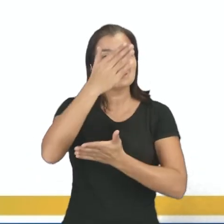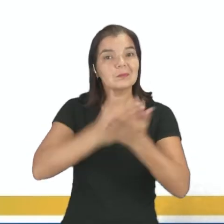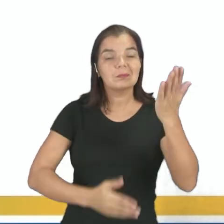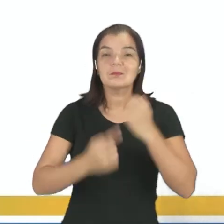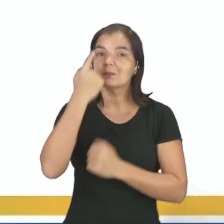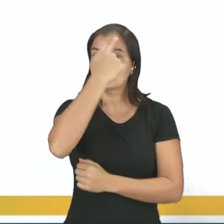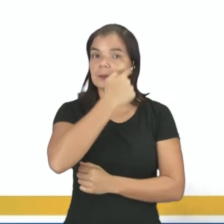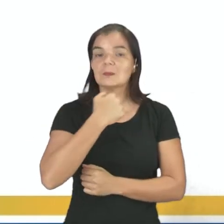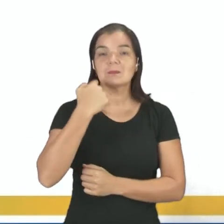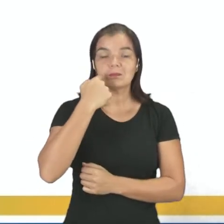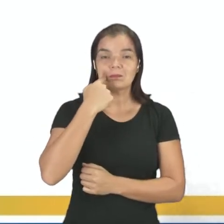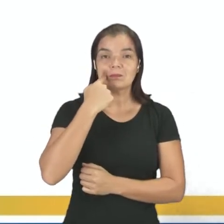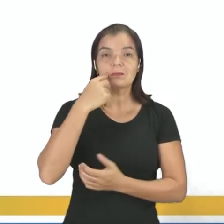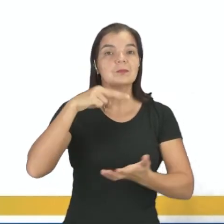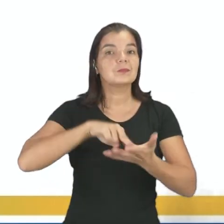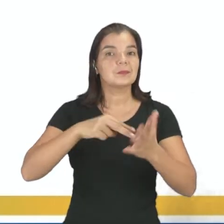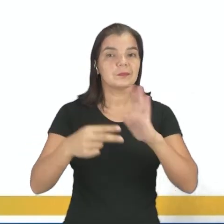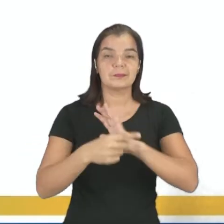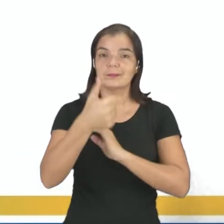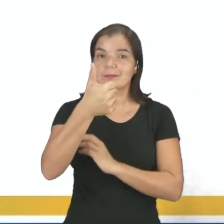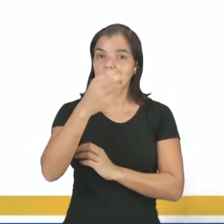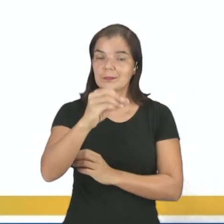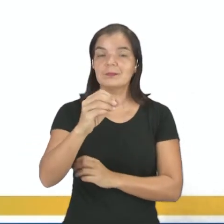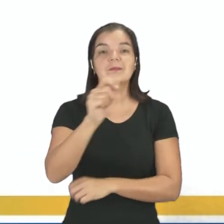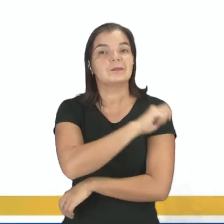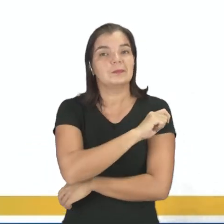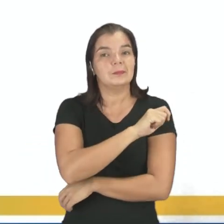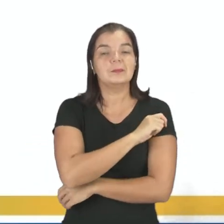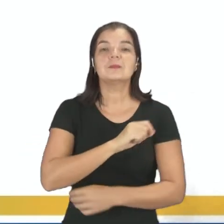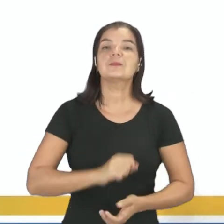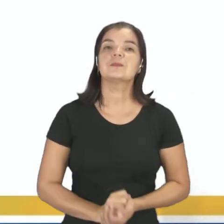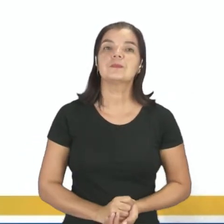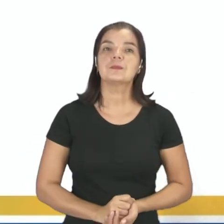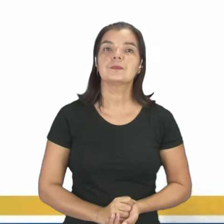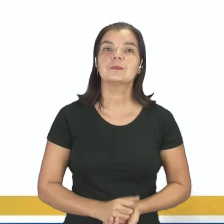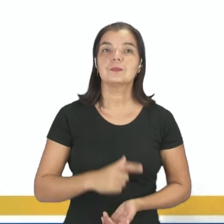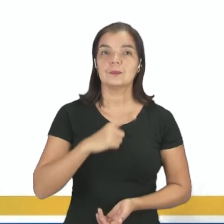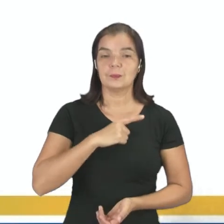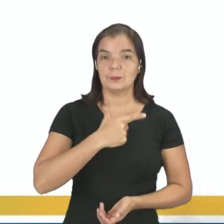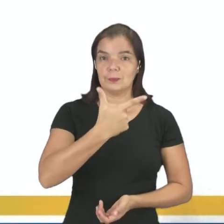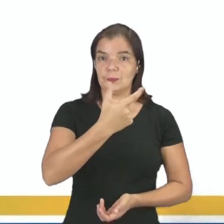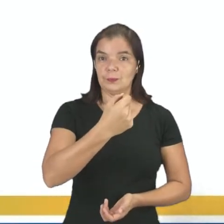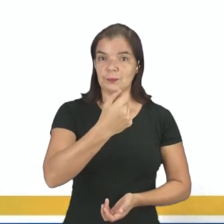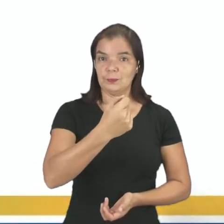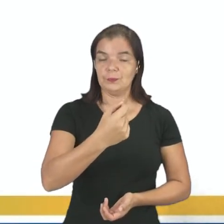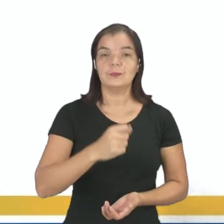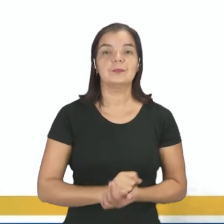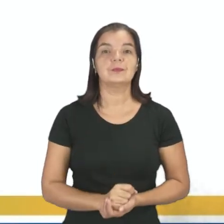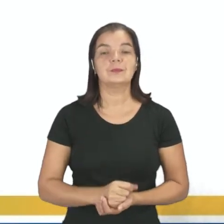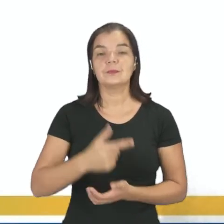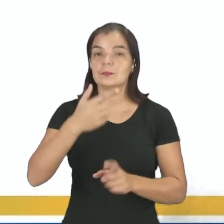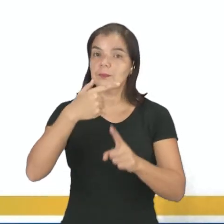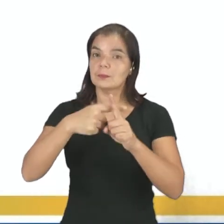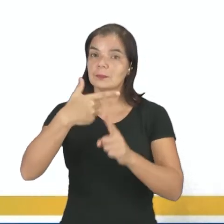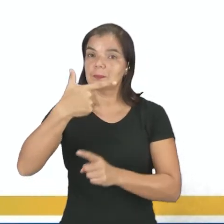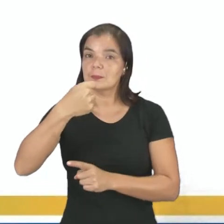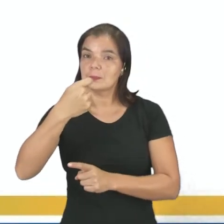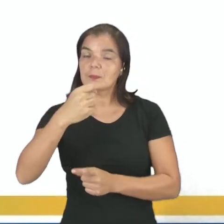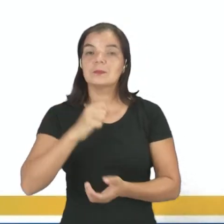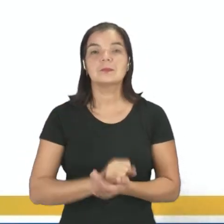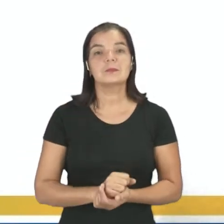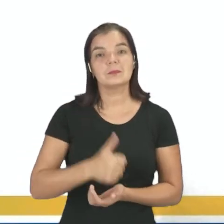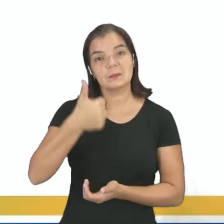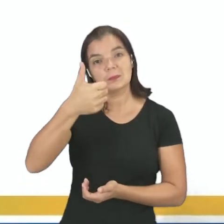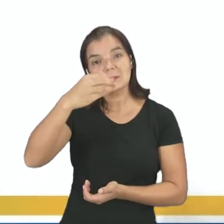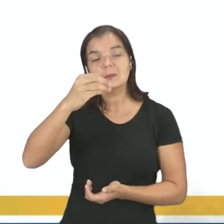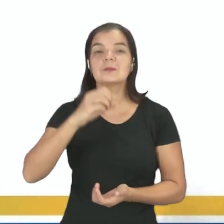do roxinho, meio rosto, ou seja, 10 alunos. Então aqui temos 20 alunos, mais 20 alunos e aqui